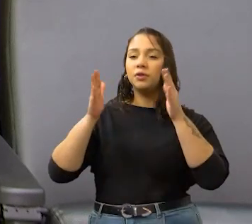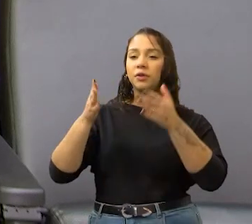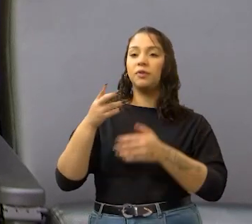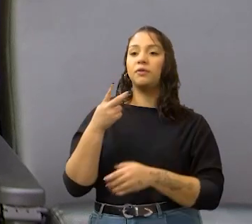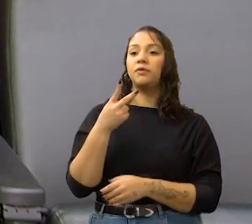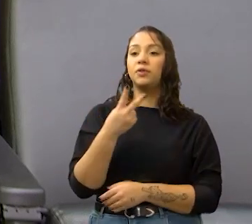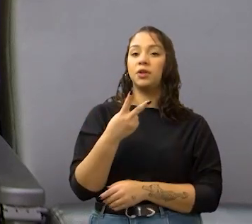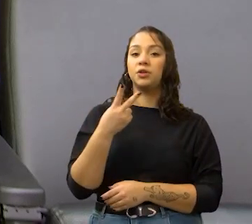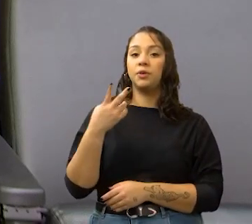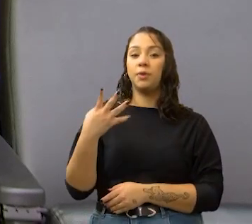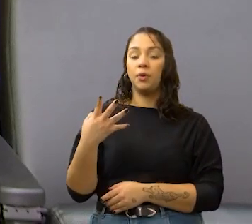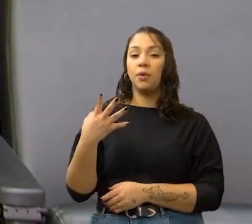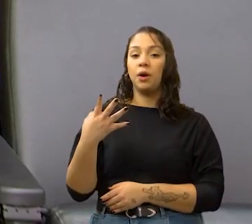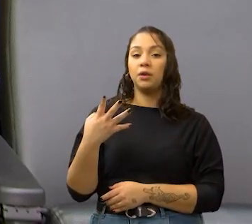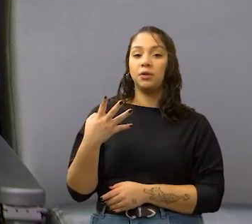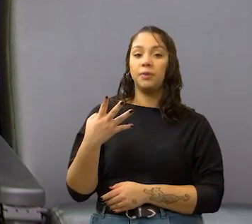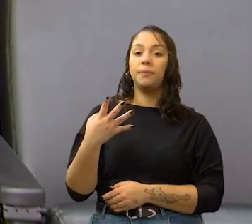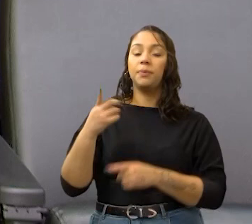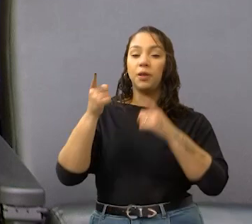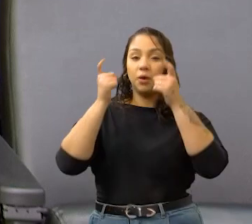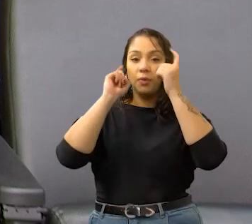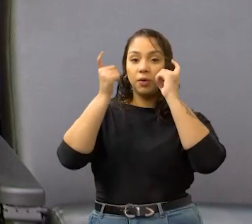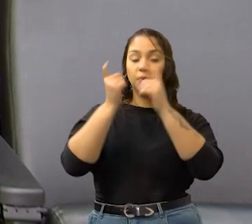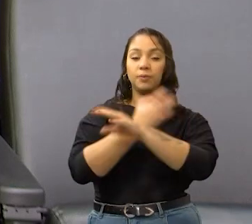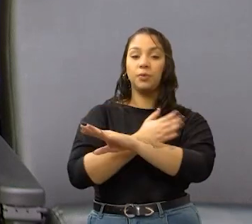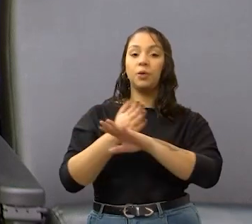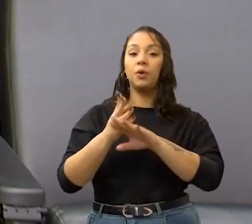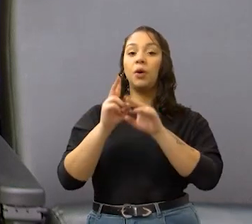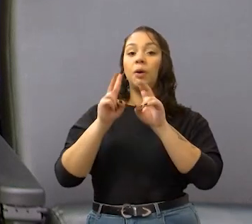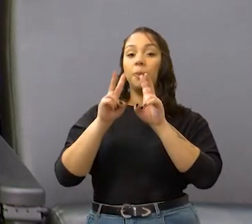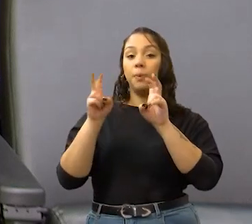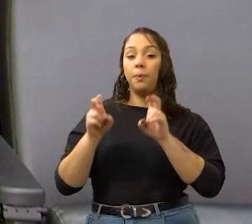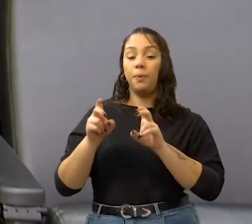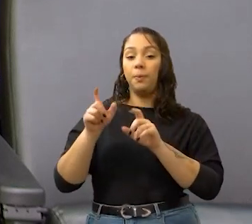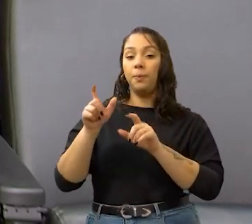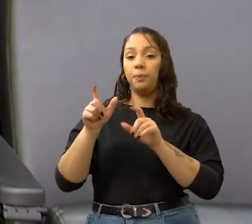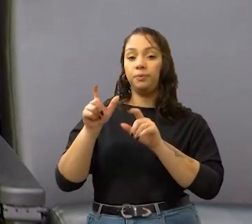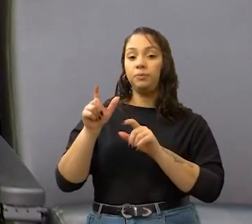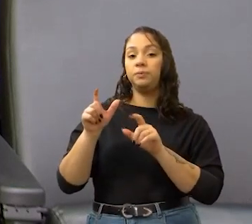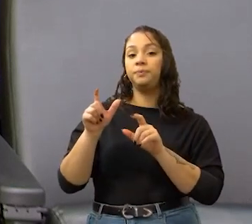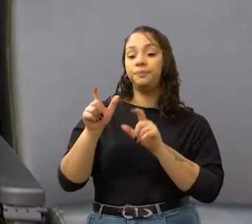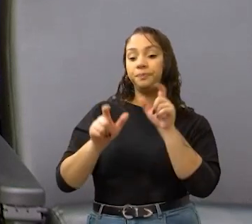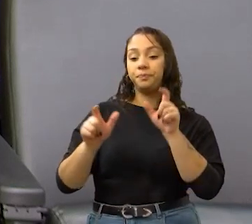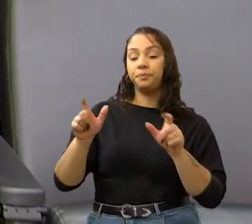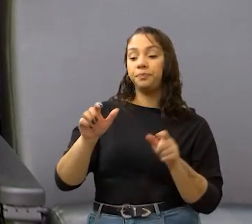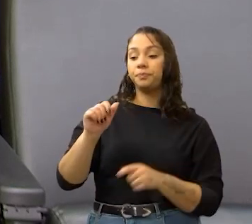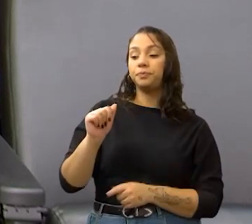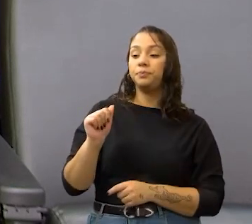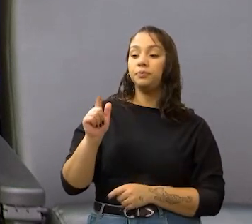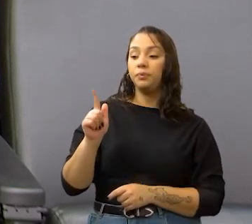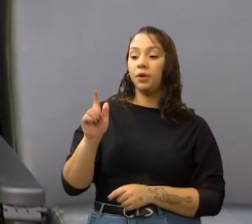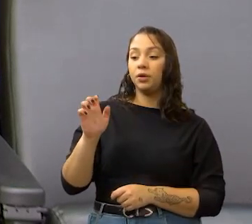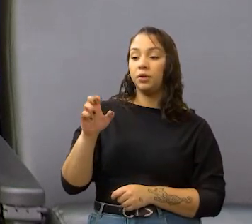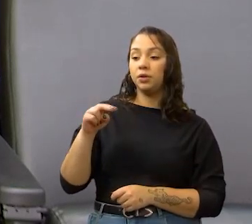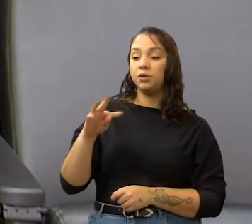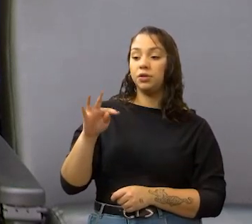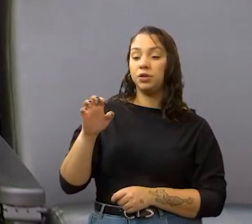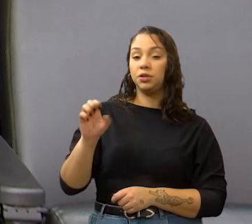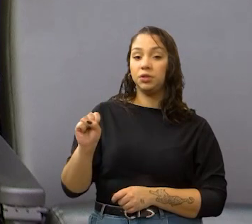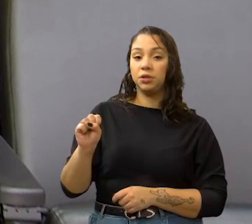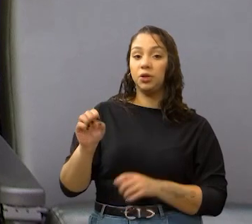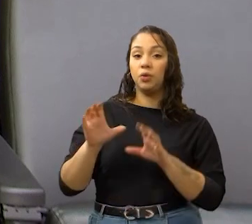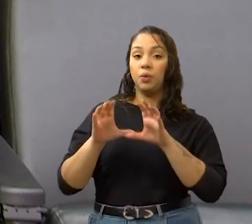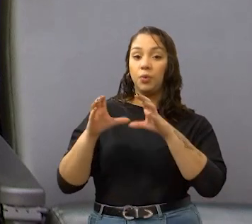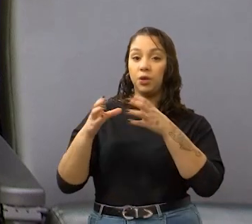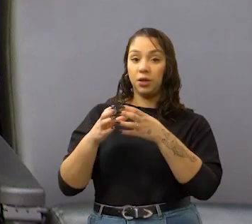primeira parte da 24ª reunião ordinária aos agentes comunitários de saúde, que são fundamentais, né, na saúde